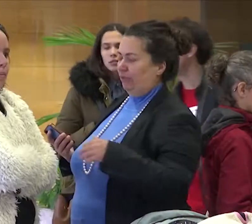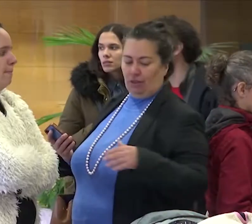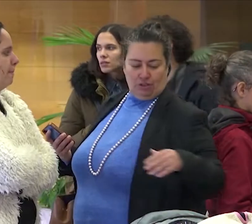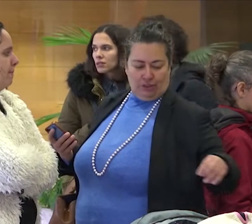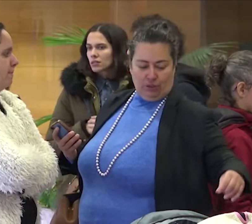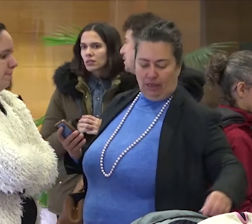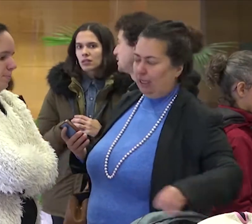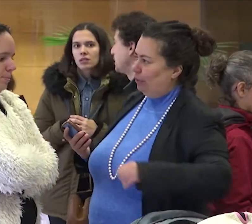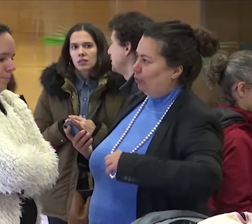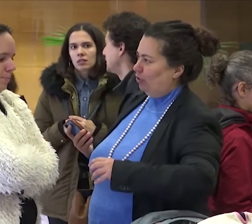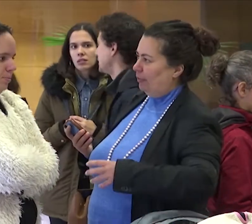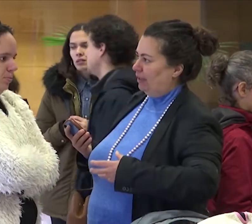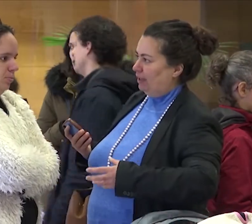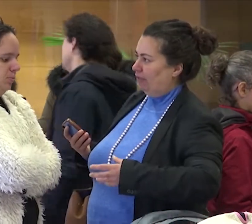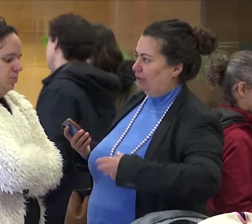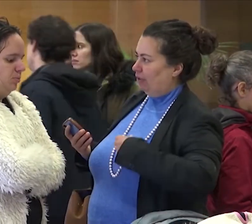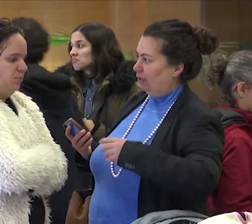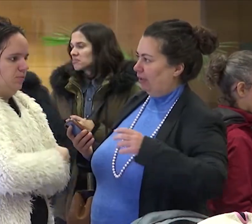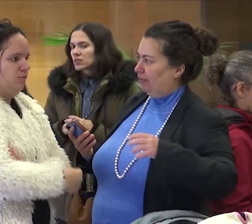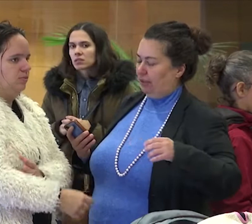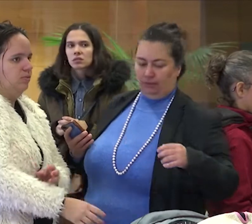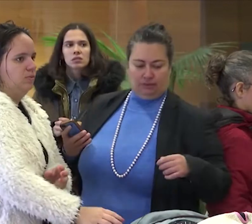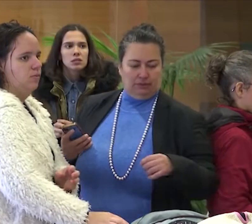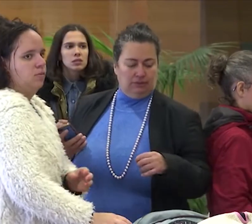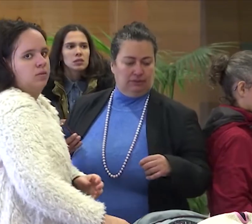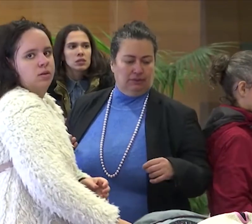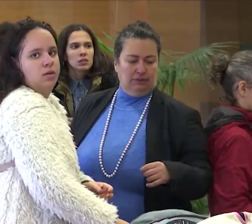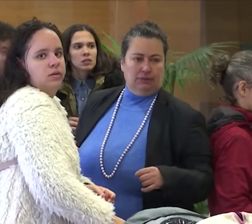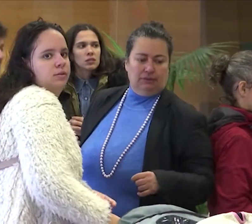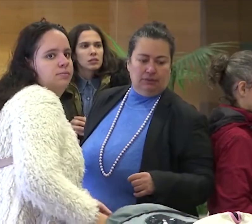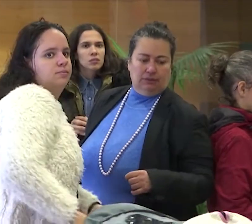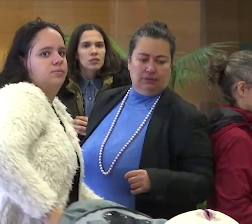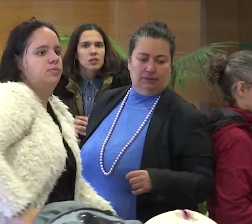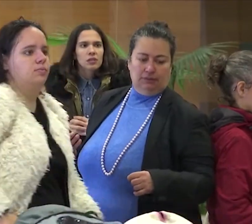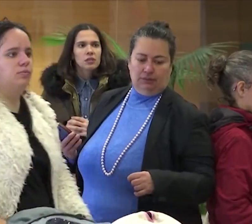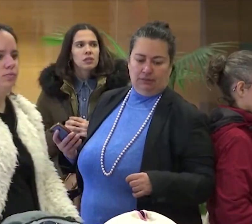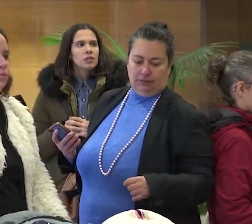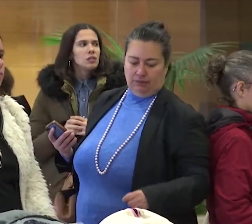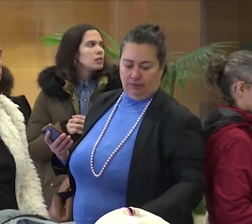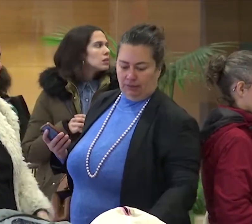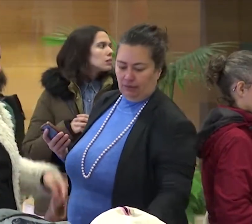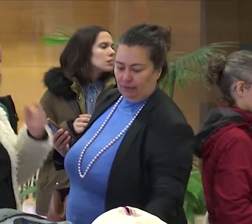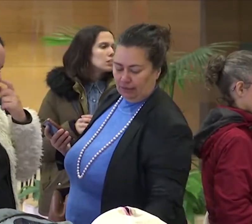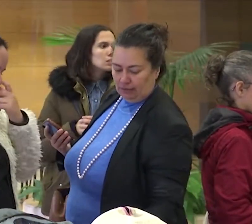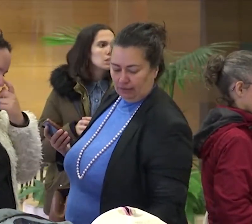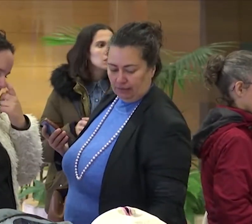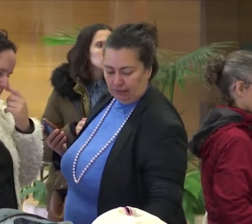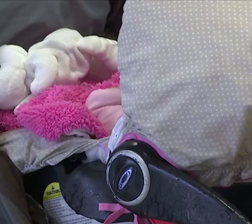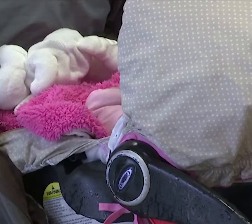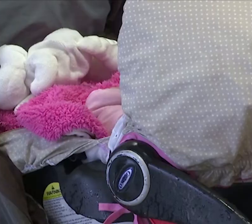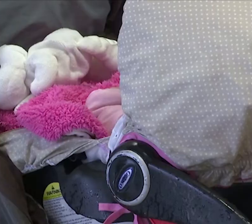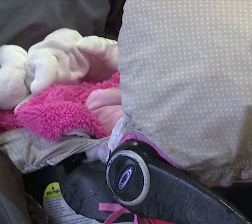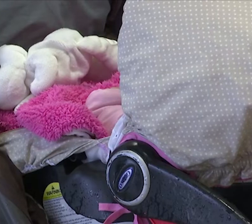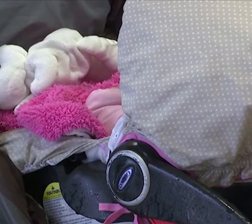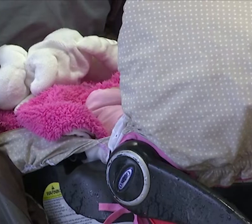de lá. Desde março, em casa da Câmara Municipal de Lisboa ocupada, Filipa, que caiu no desemprego depois de